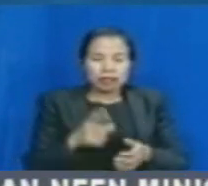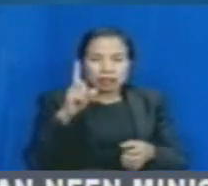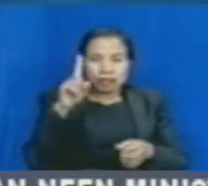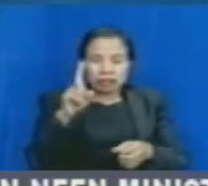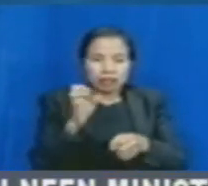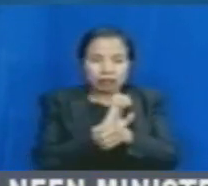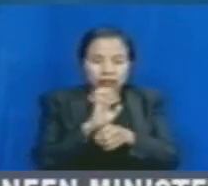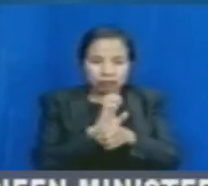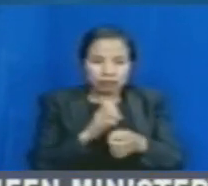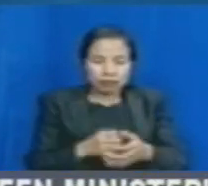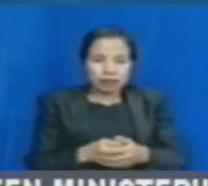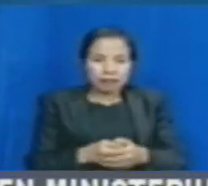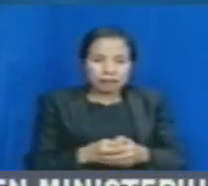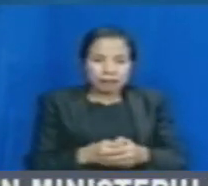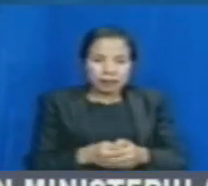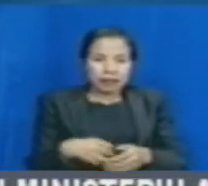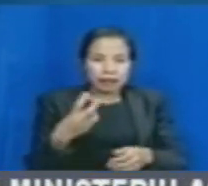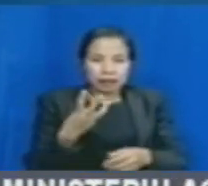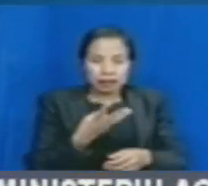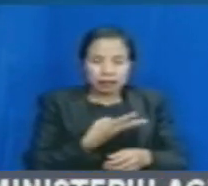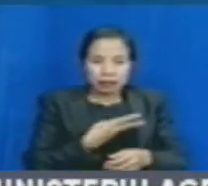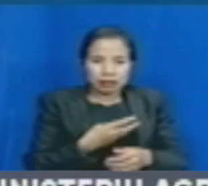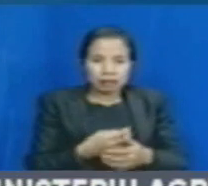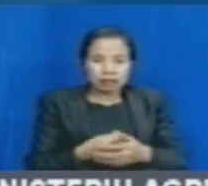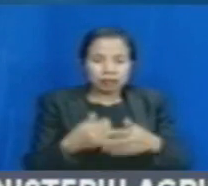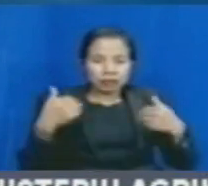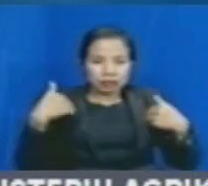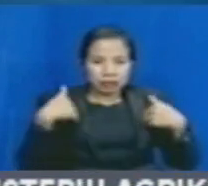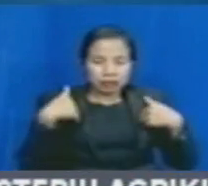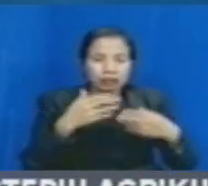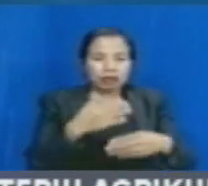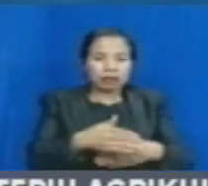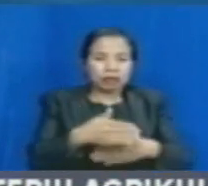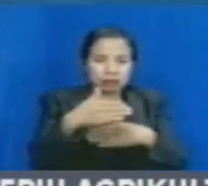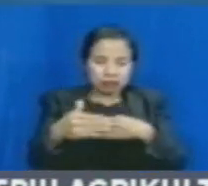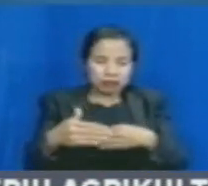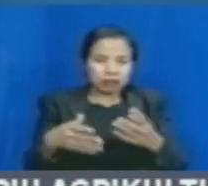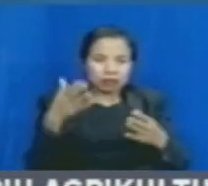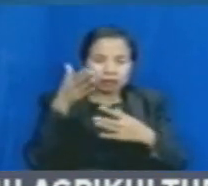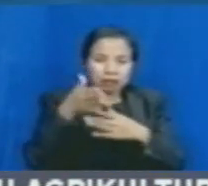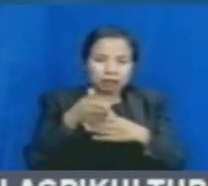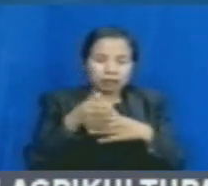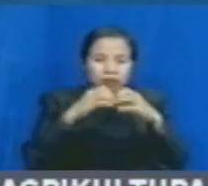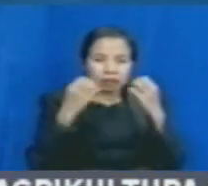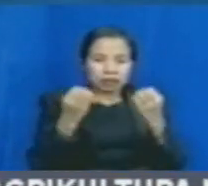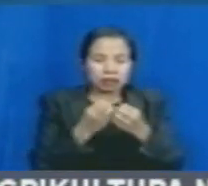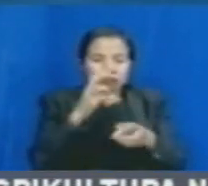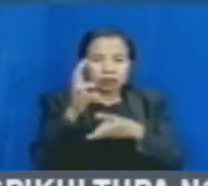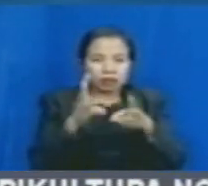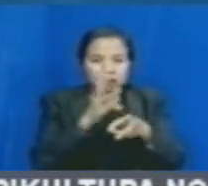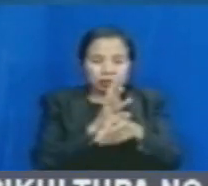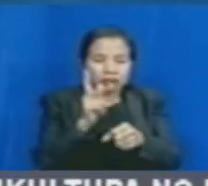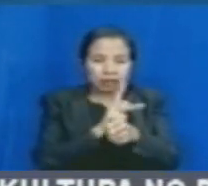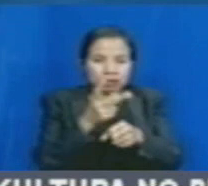Então, ita most ia processo ato adere ba ia Organização Mundial de Comércio, nebe